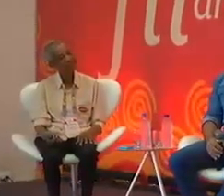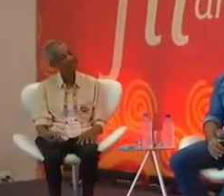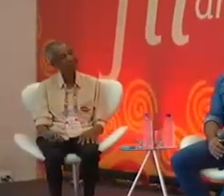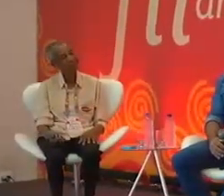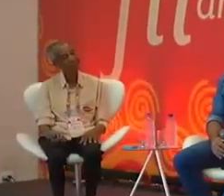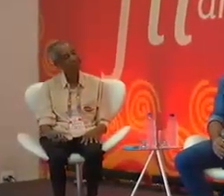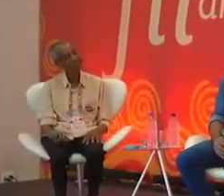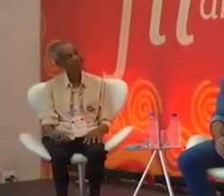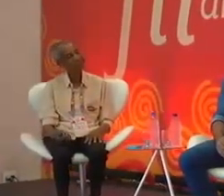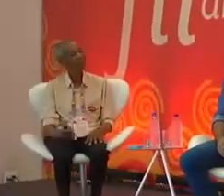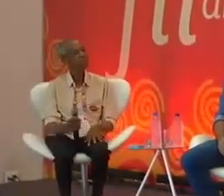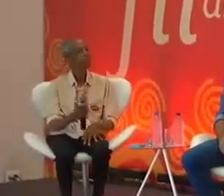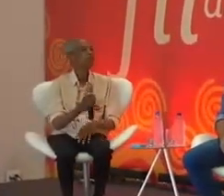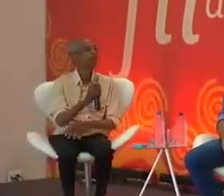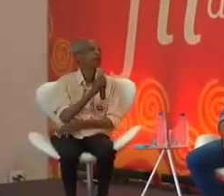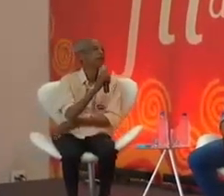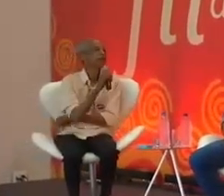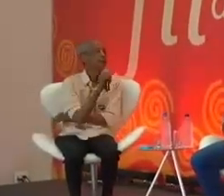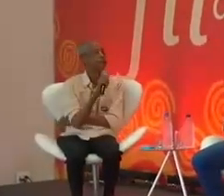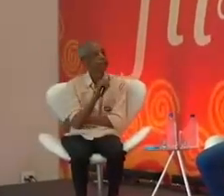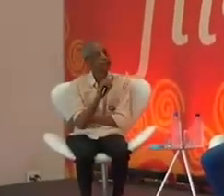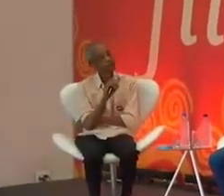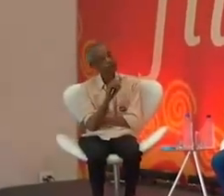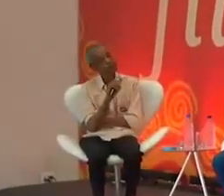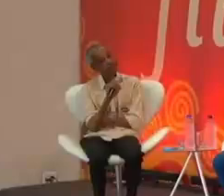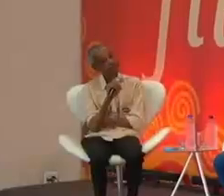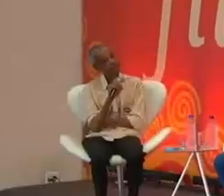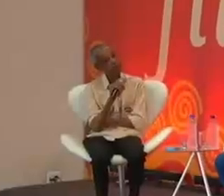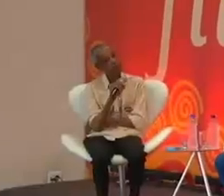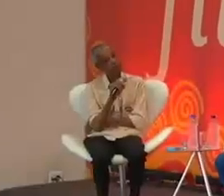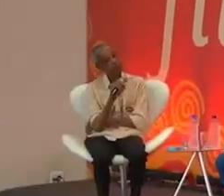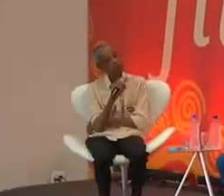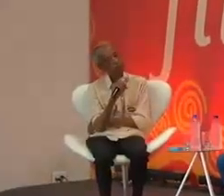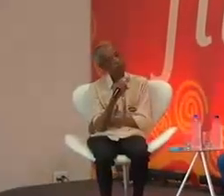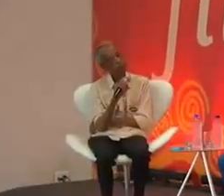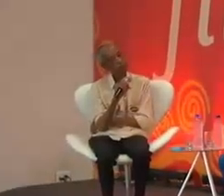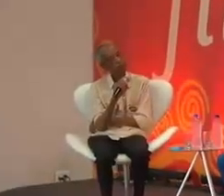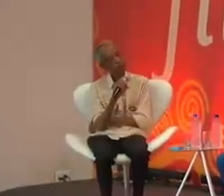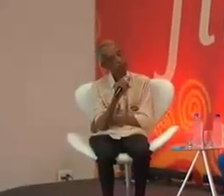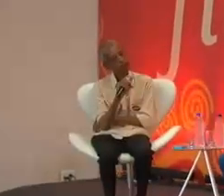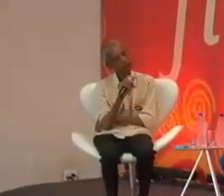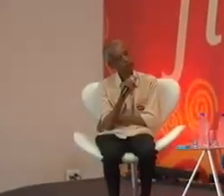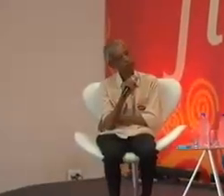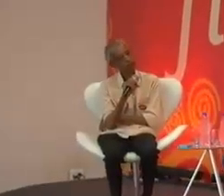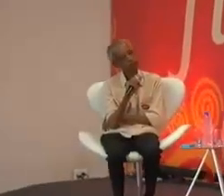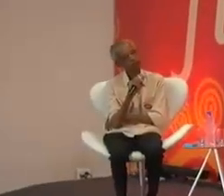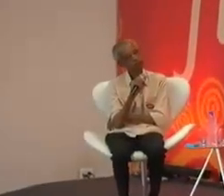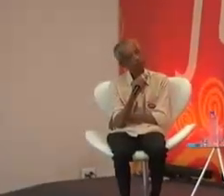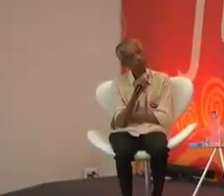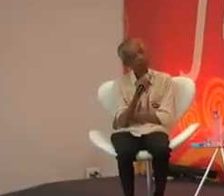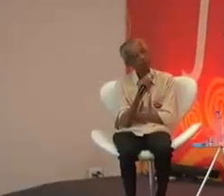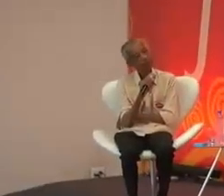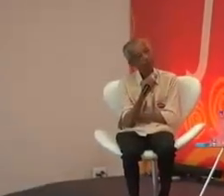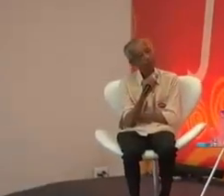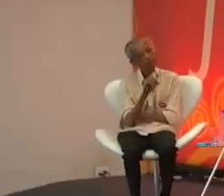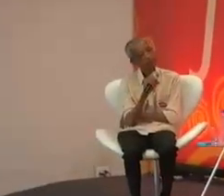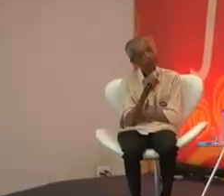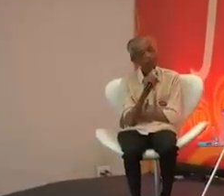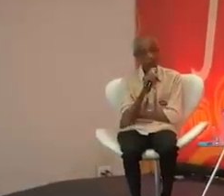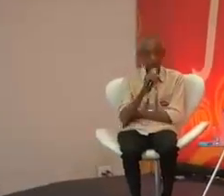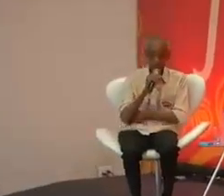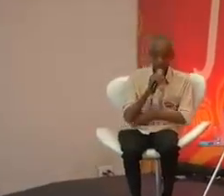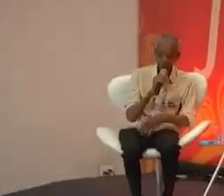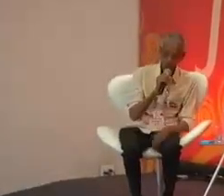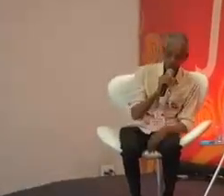apenas nas laterais da cabeça. Ele traja camiseta de botões de mangas curtas branca, estampada com listas pretas verticais e calça